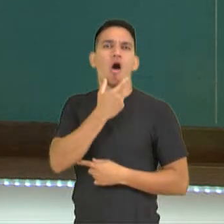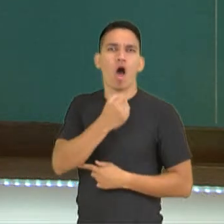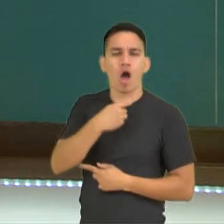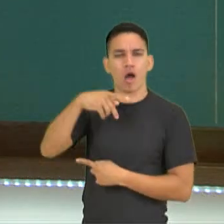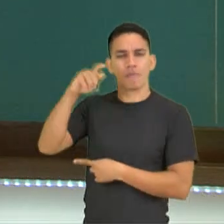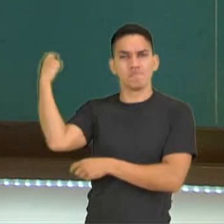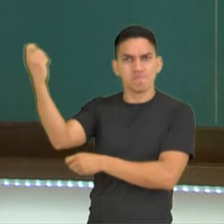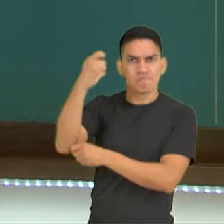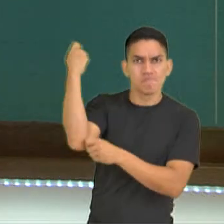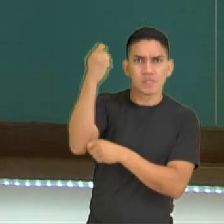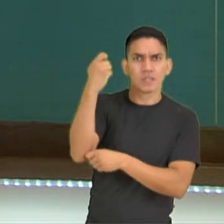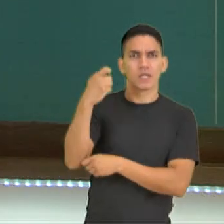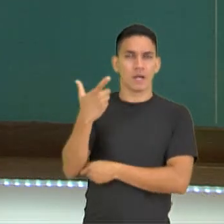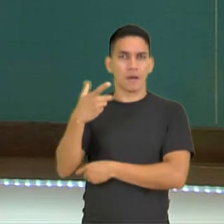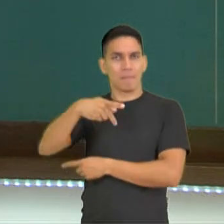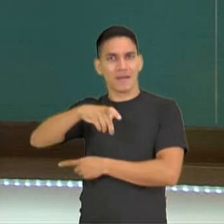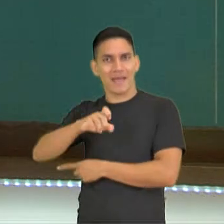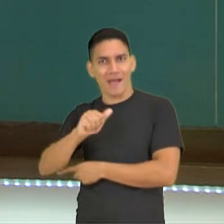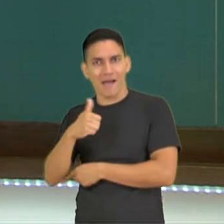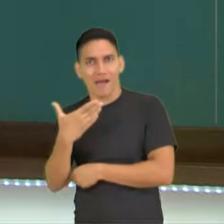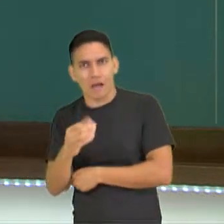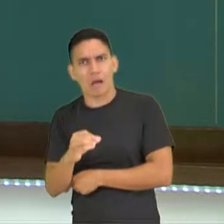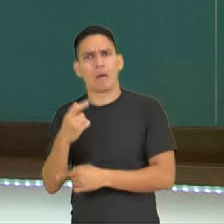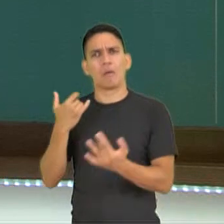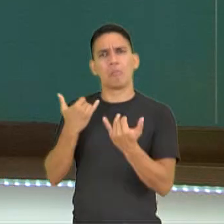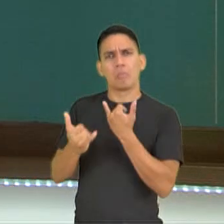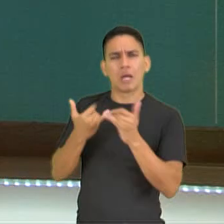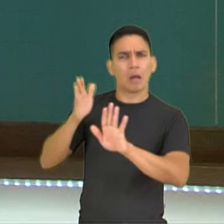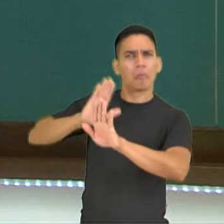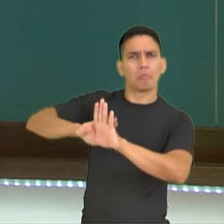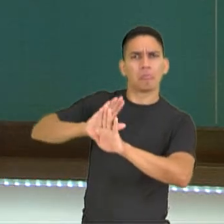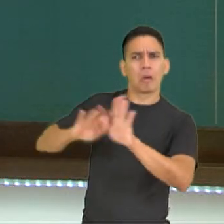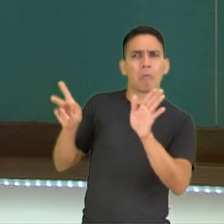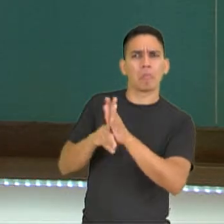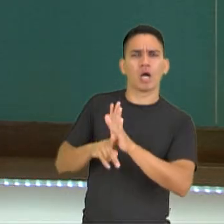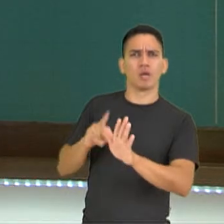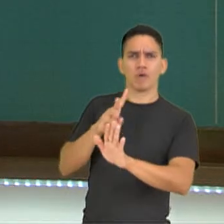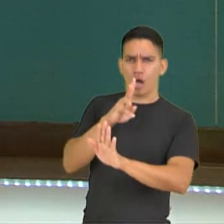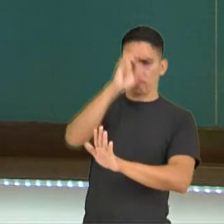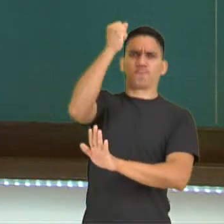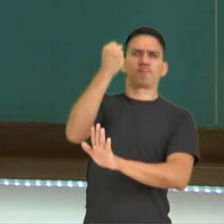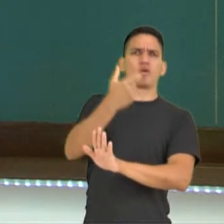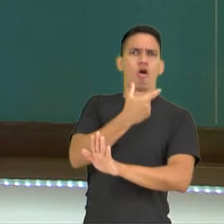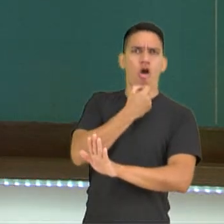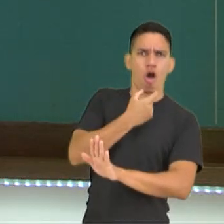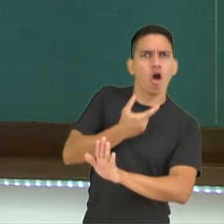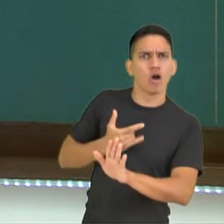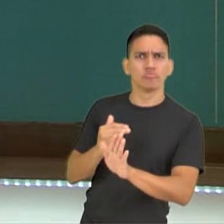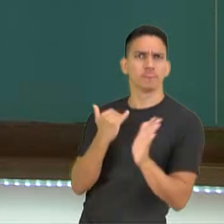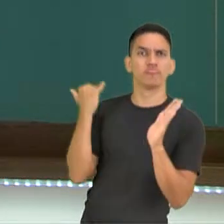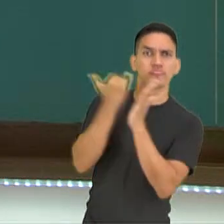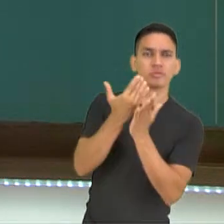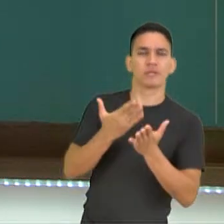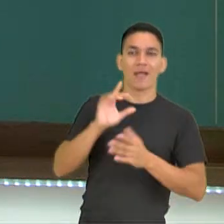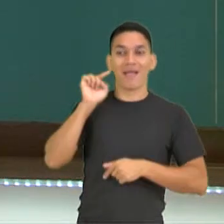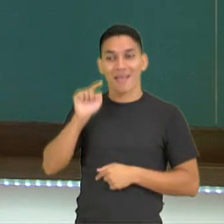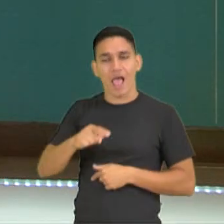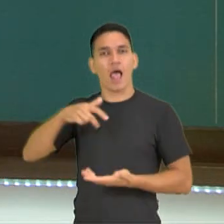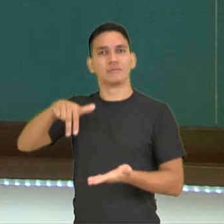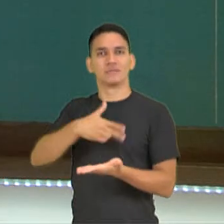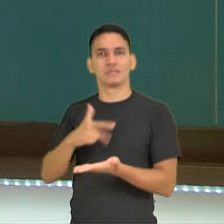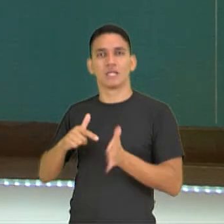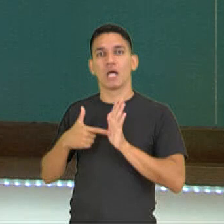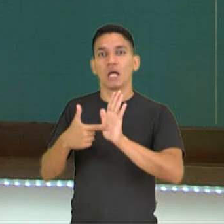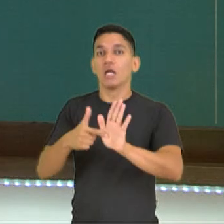até aquela questão do machismo incutida no povo gaúcho. É através dessa dança que o peão